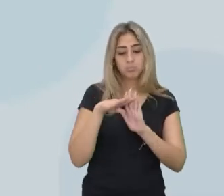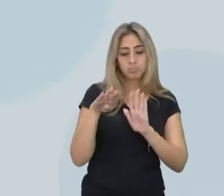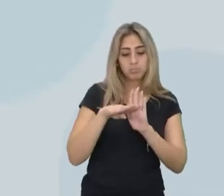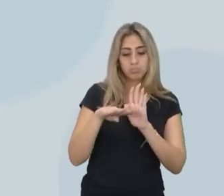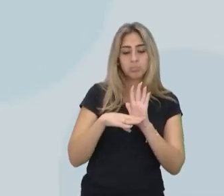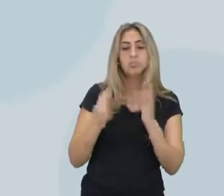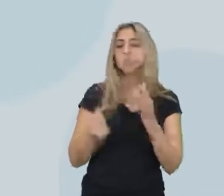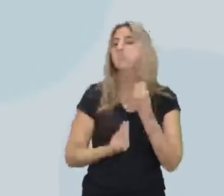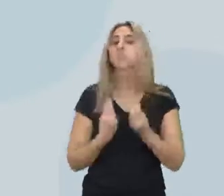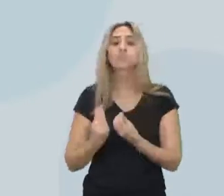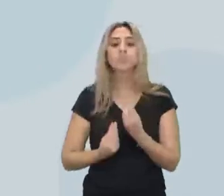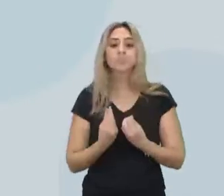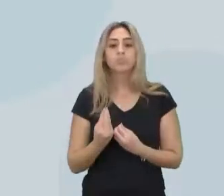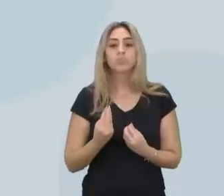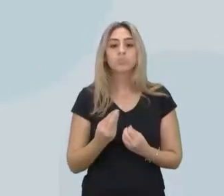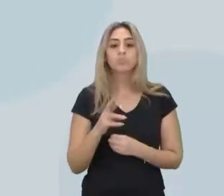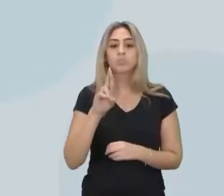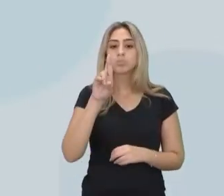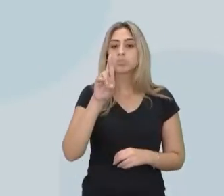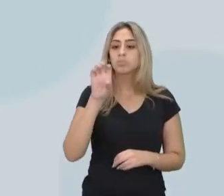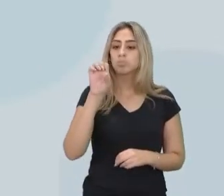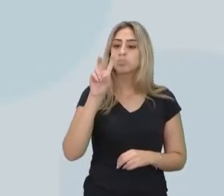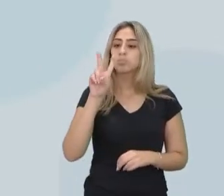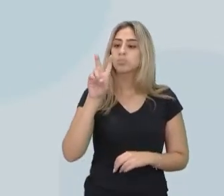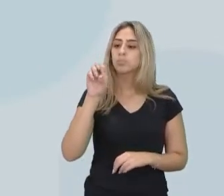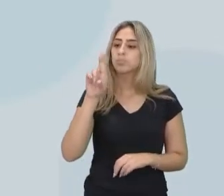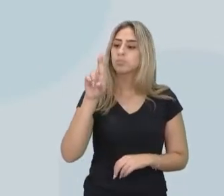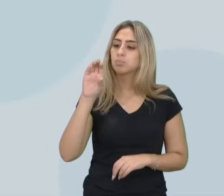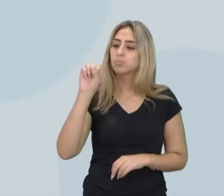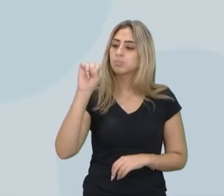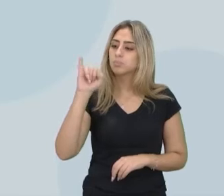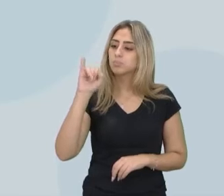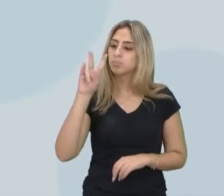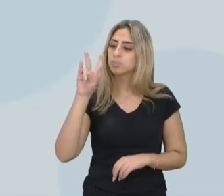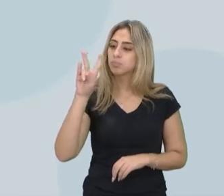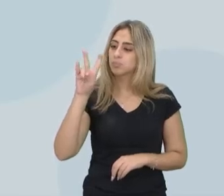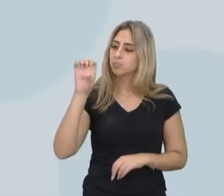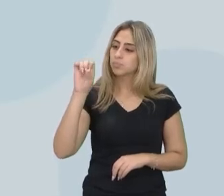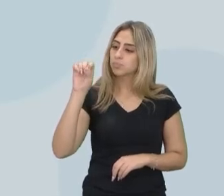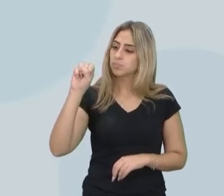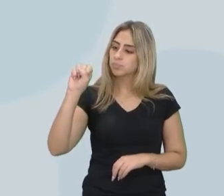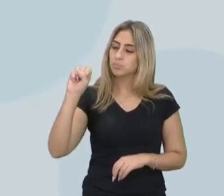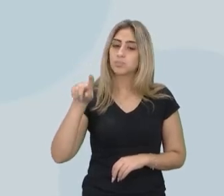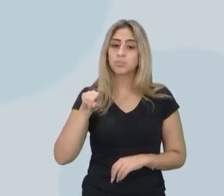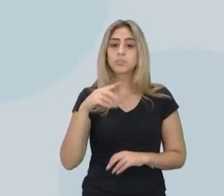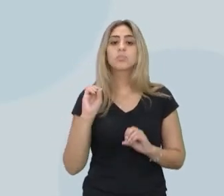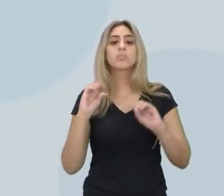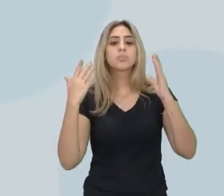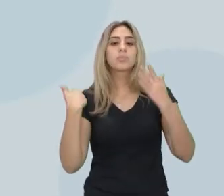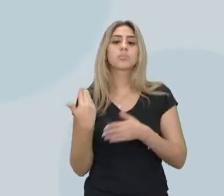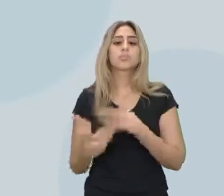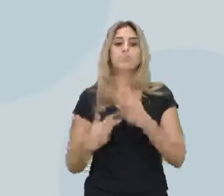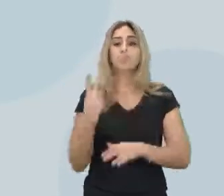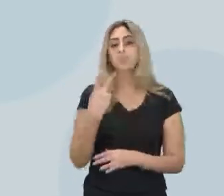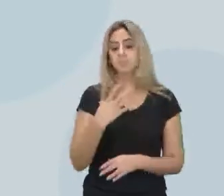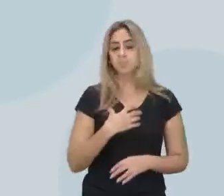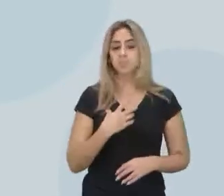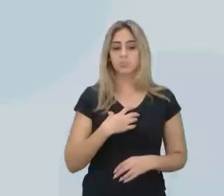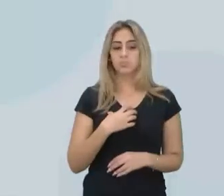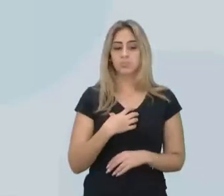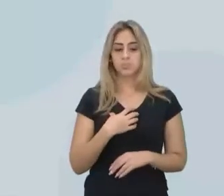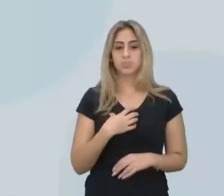elas como reações reversíveis. Essas reações reversíveis, elas ocorrem em dois